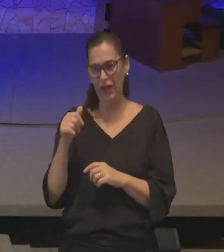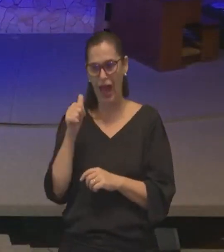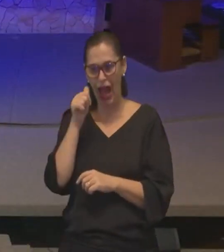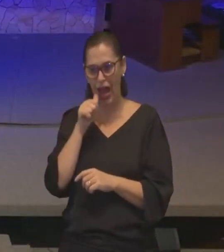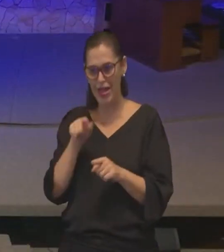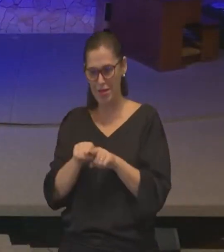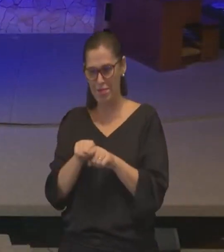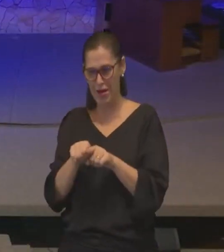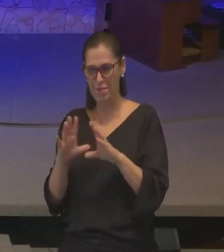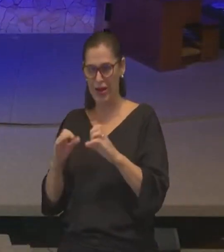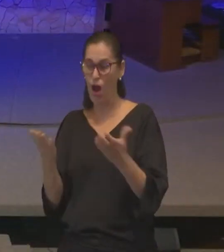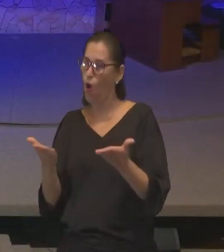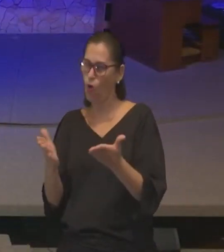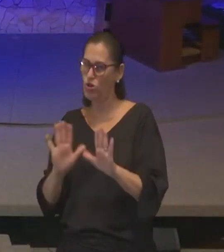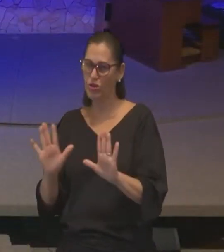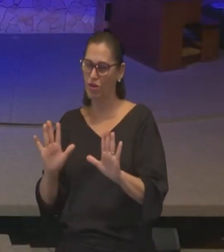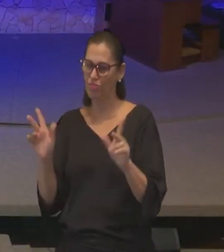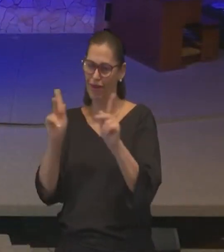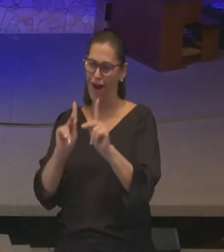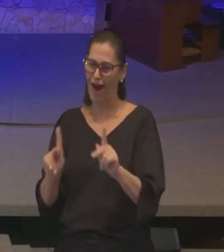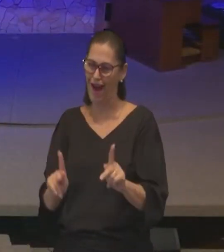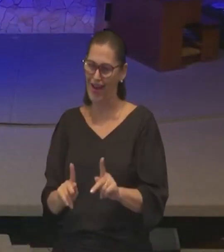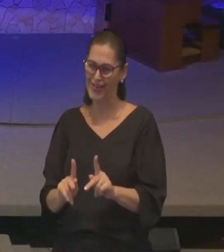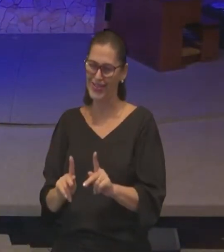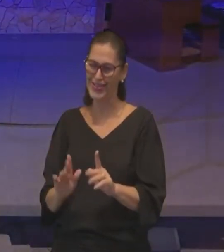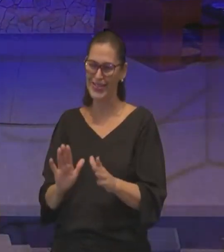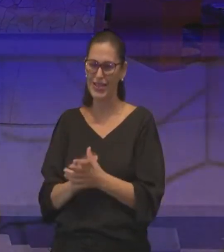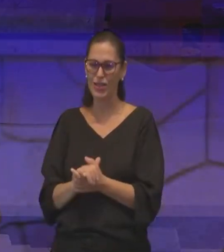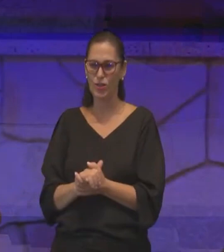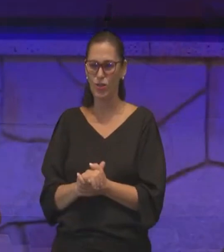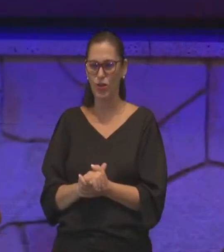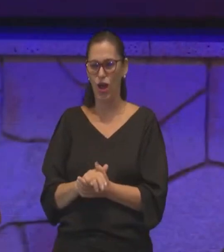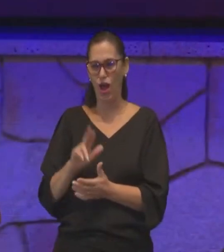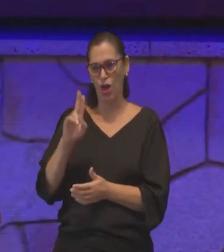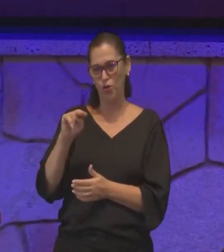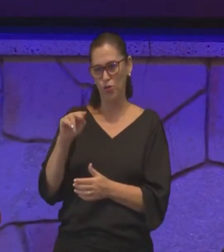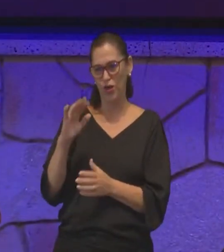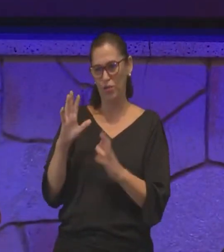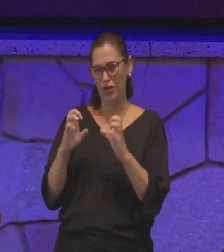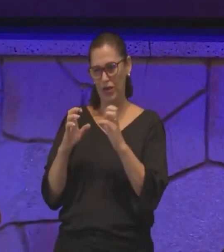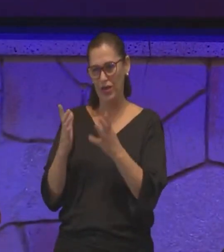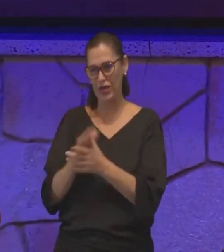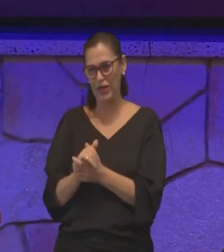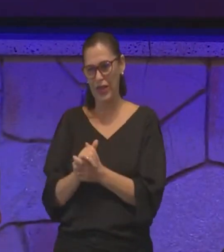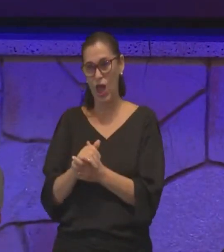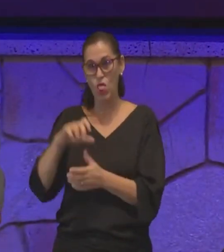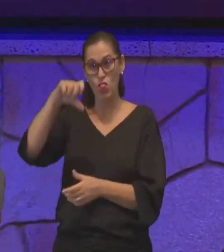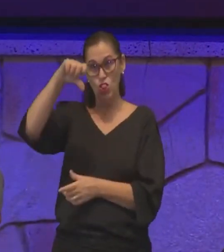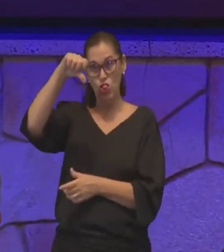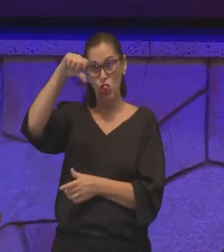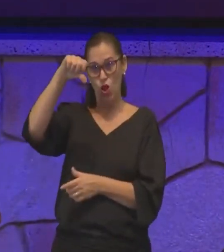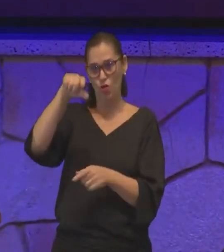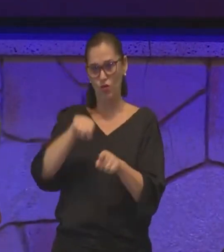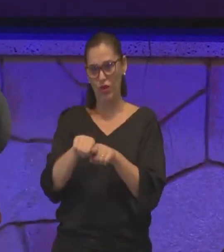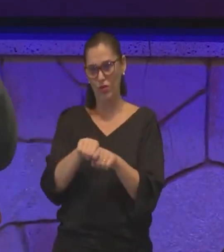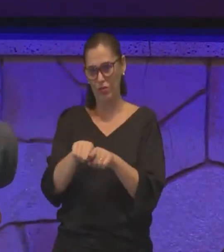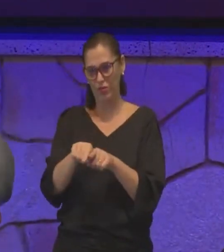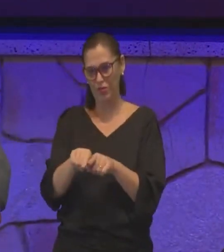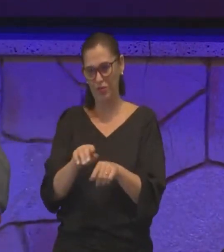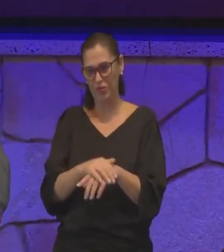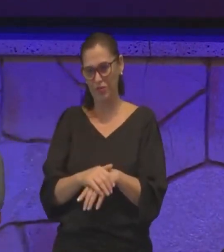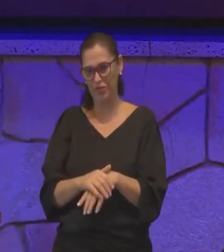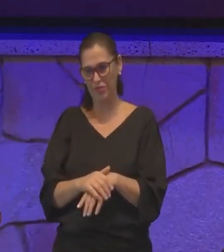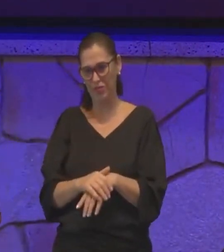irmã, não é isso? Hoje não mais. Hoje não mais. Eu nunca briguei com os meus irmãos. Lá em casa éramos 9. Nunca tive uma